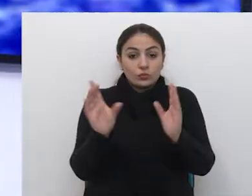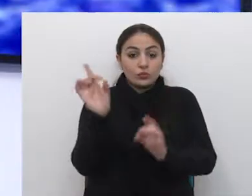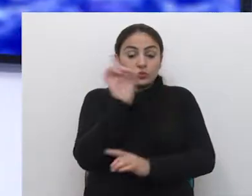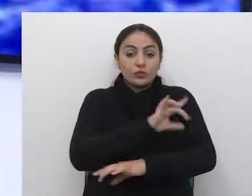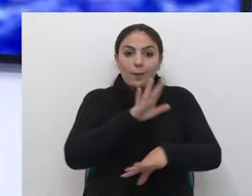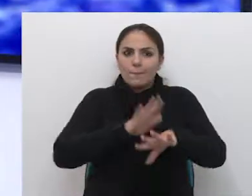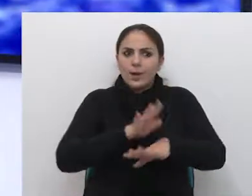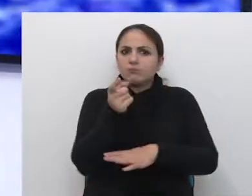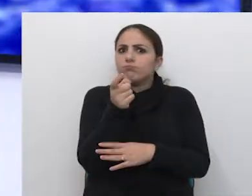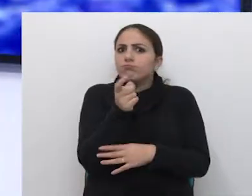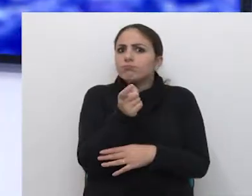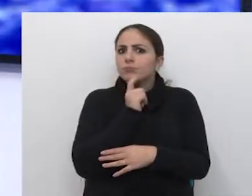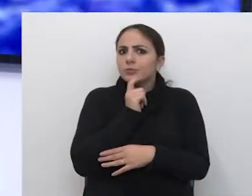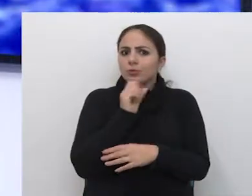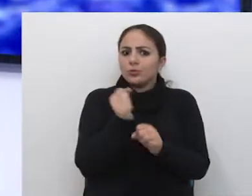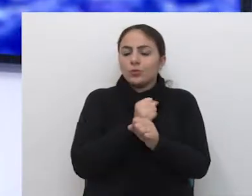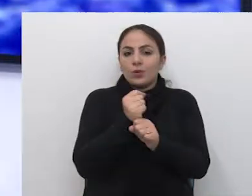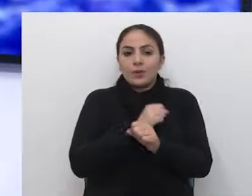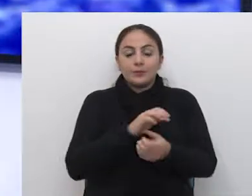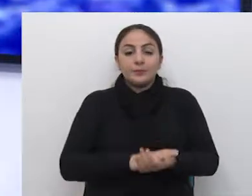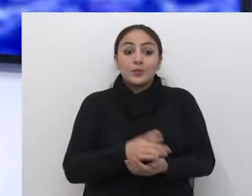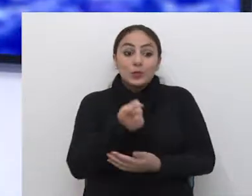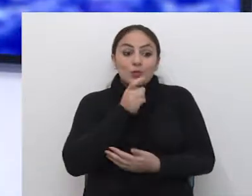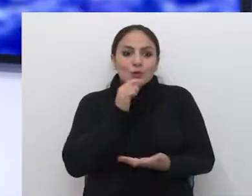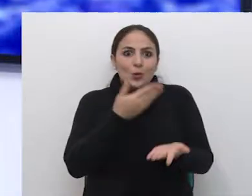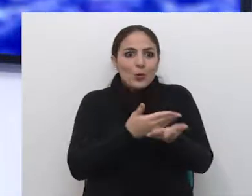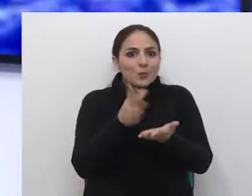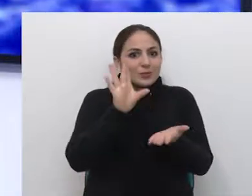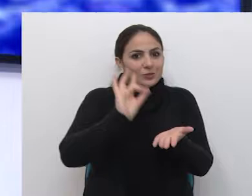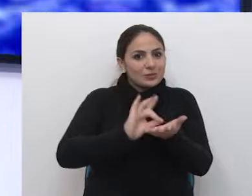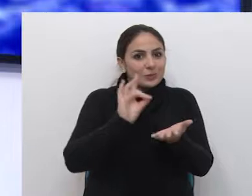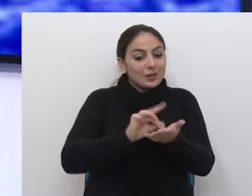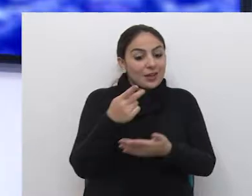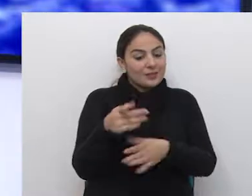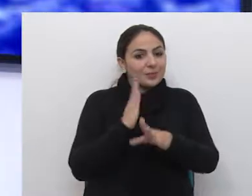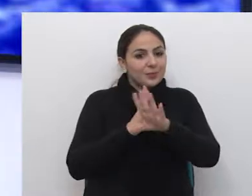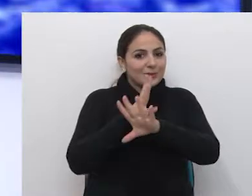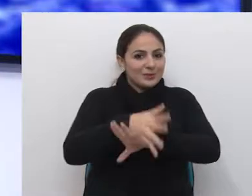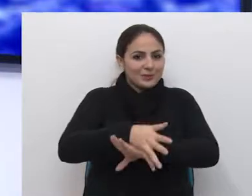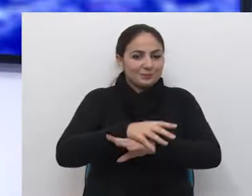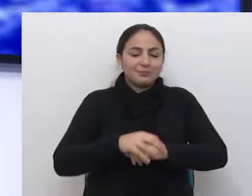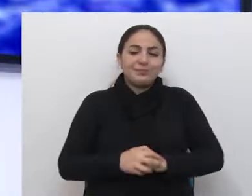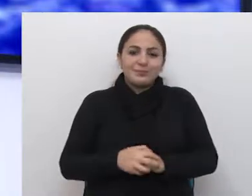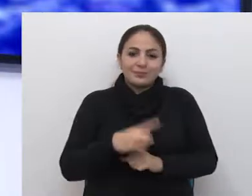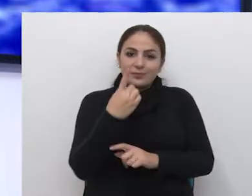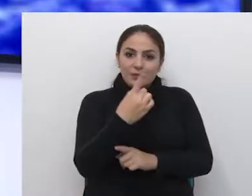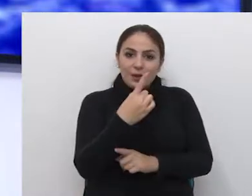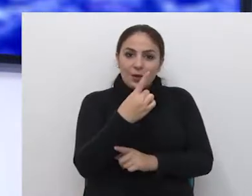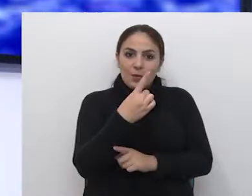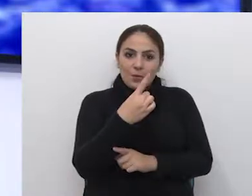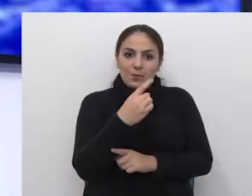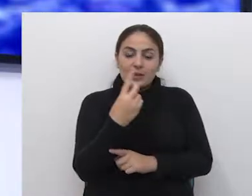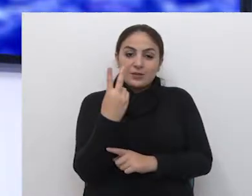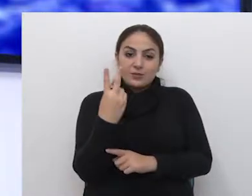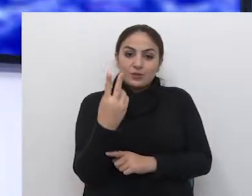Hoje foi o dia mais frio do ano e o inverno inicia oficialmente esta madrugada, a